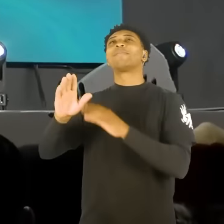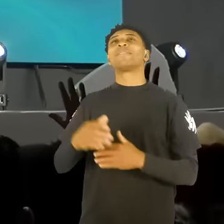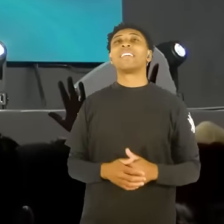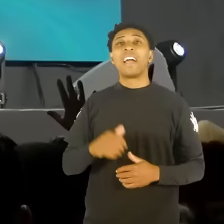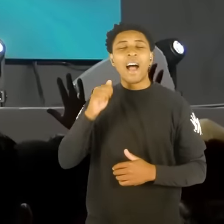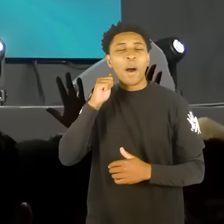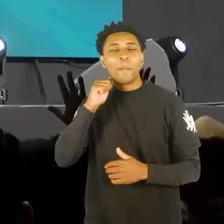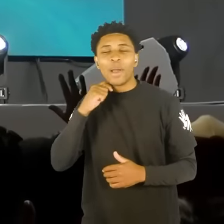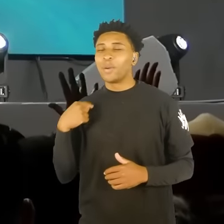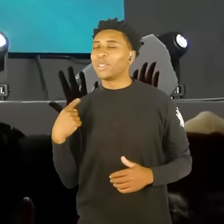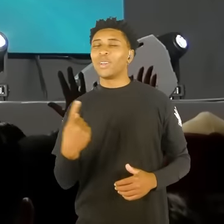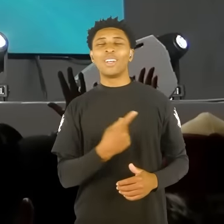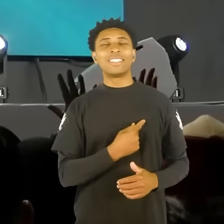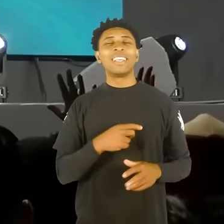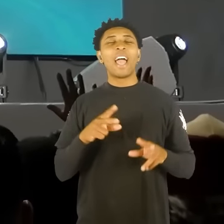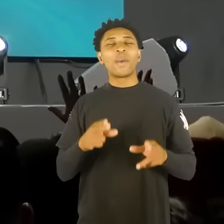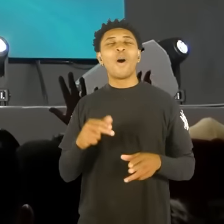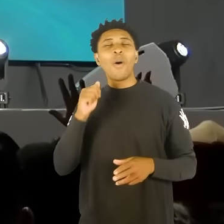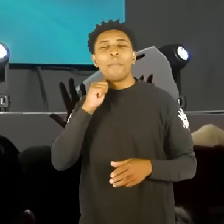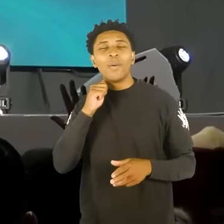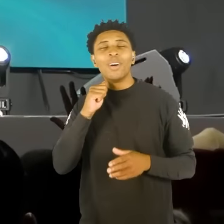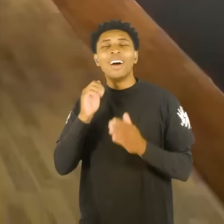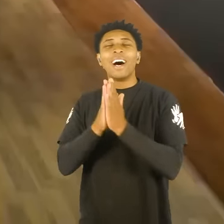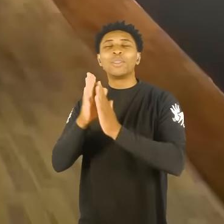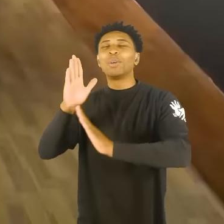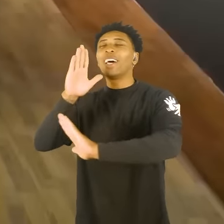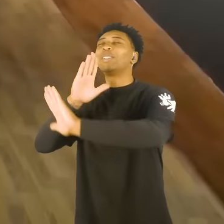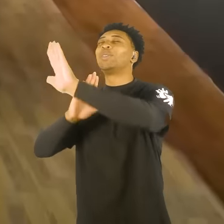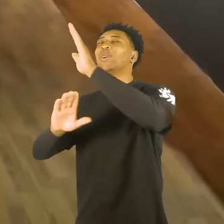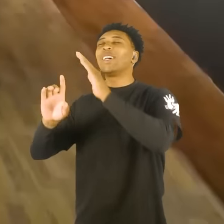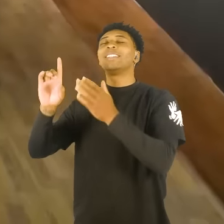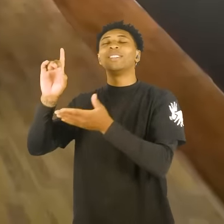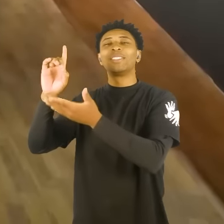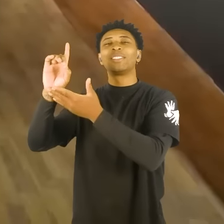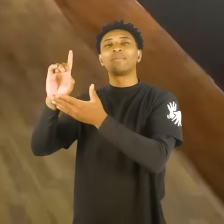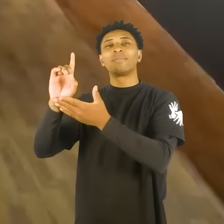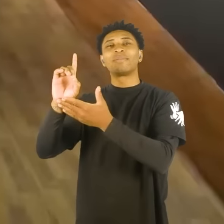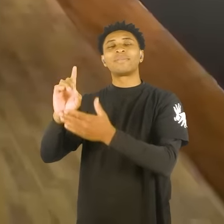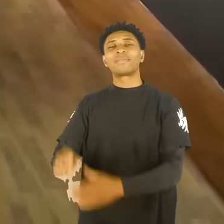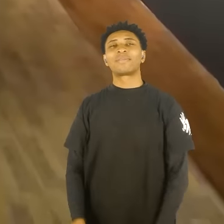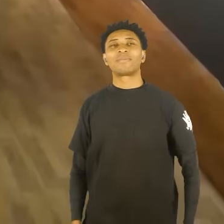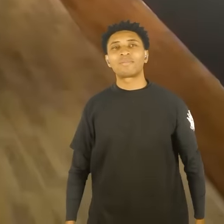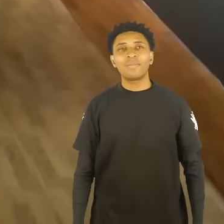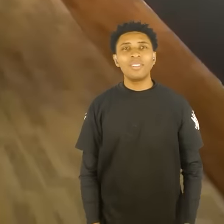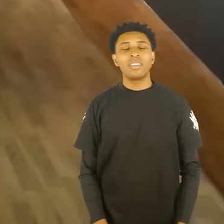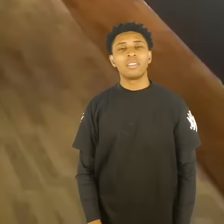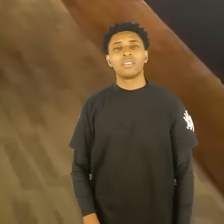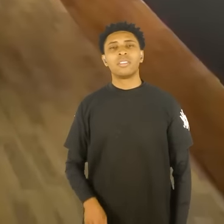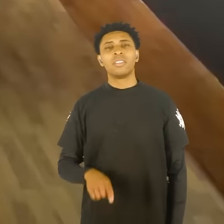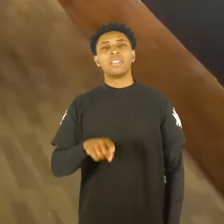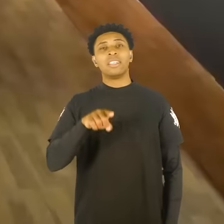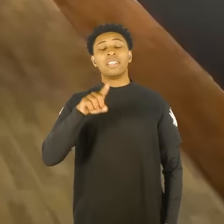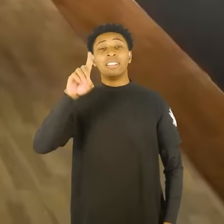como um adorador do que me manter em pé como um assassino. Calma, Deus vai fazer coisas que você